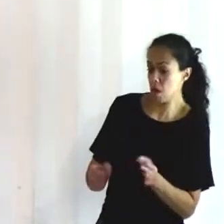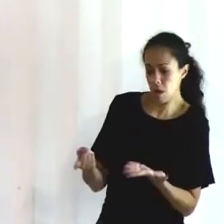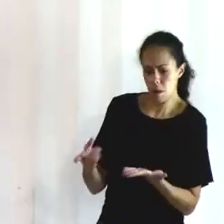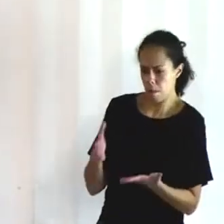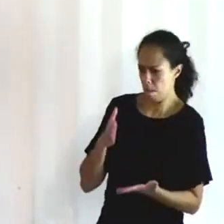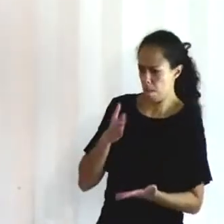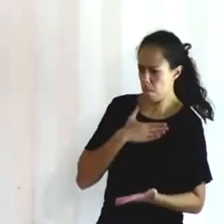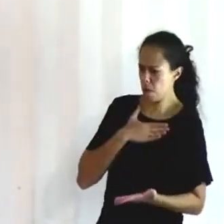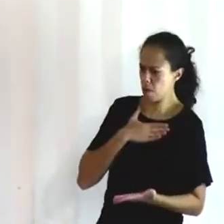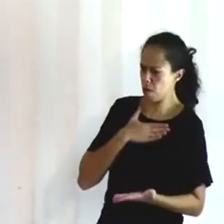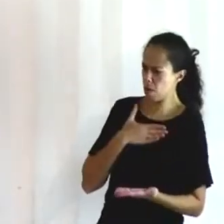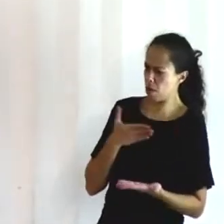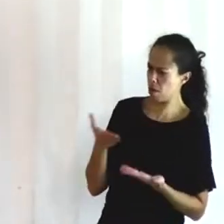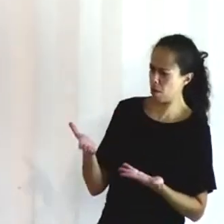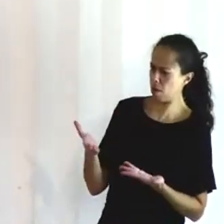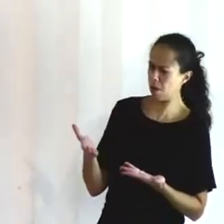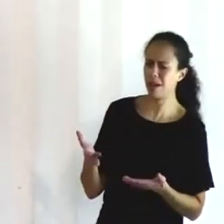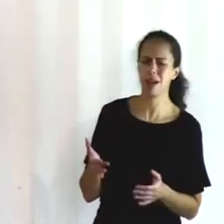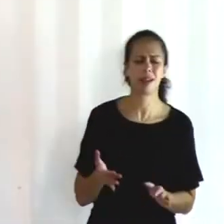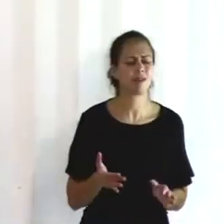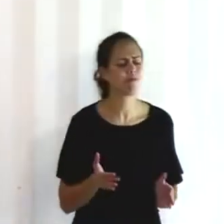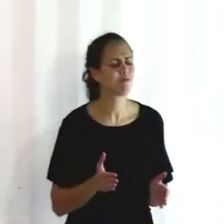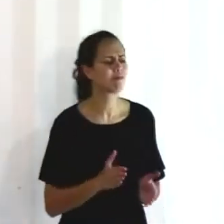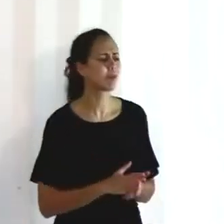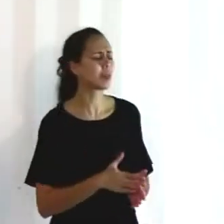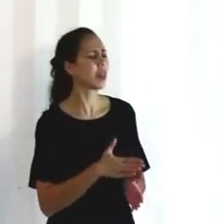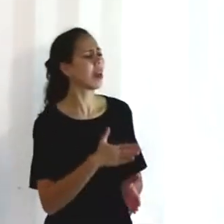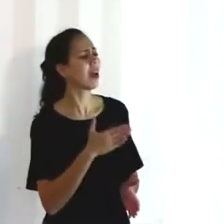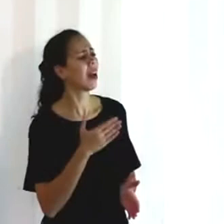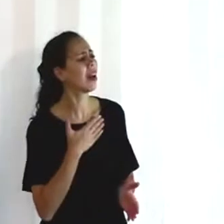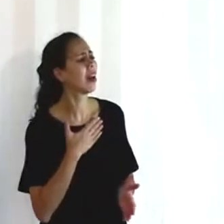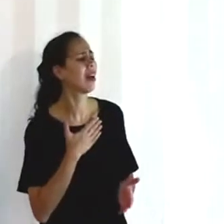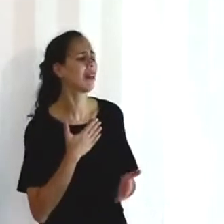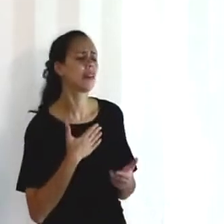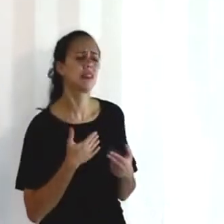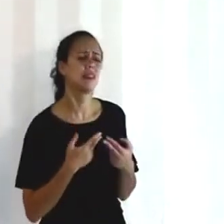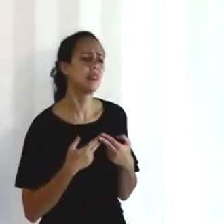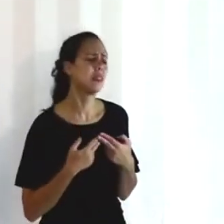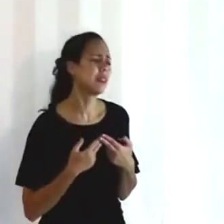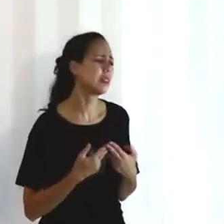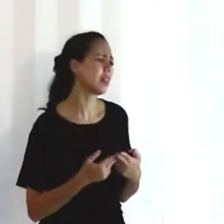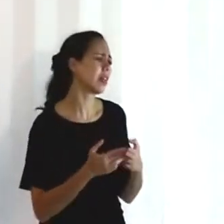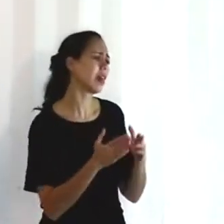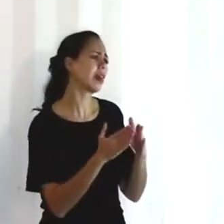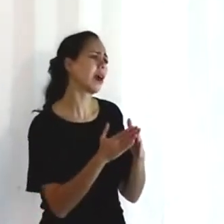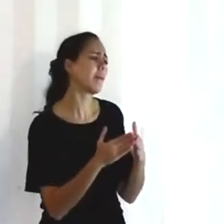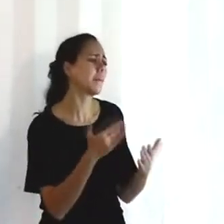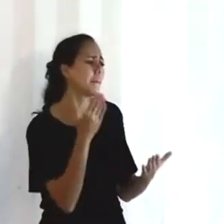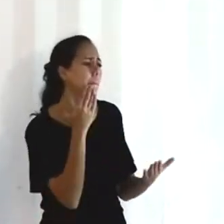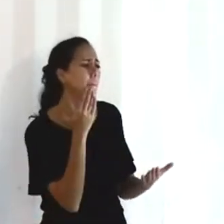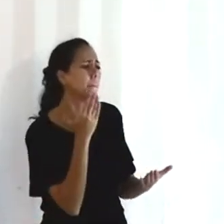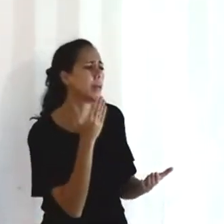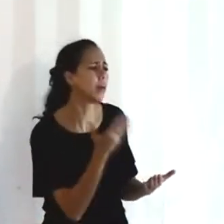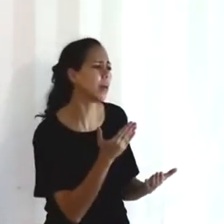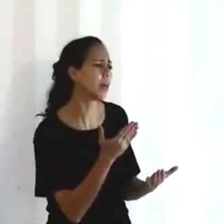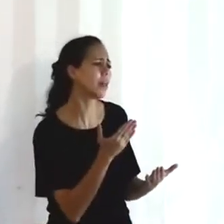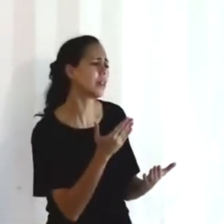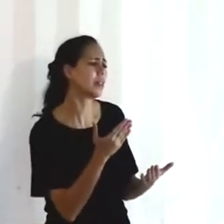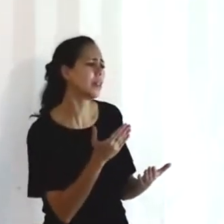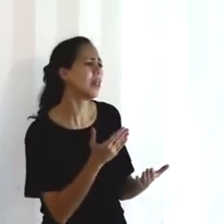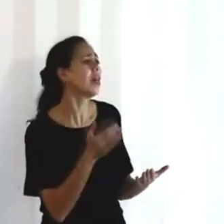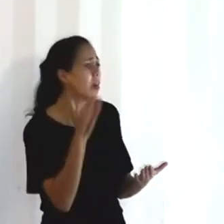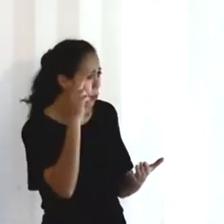Mas eu não tenho para te pagar agora. Seja paciente. Eu vou te pagar. mas o versículo 30 diz que ele